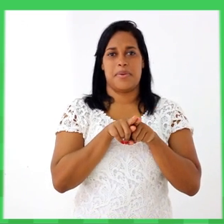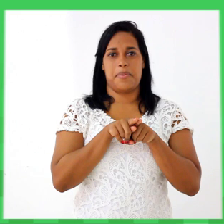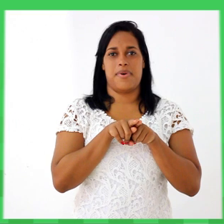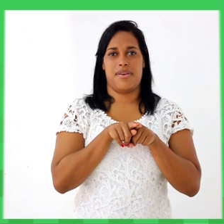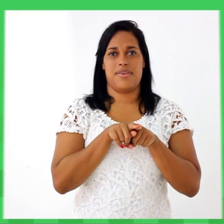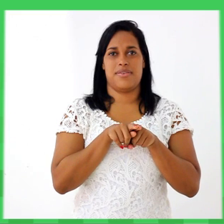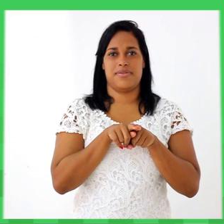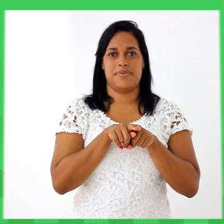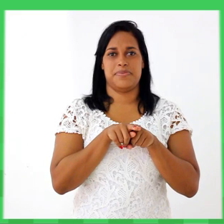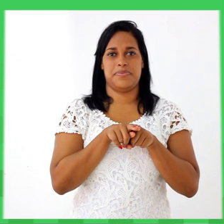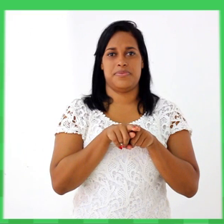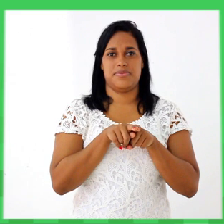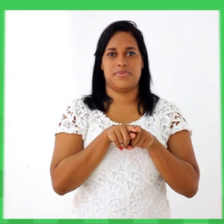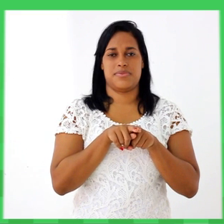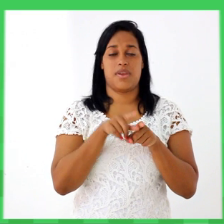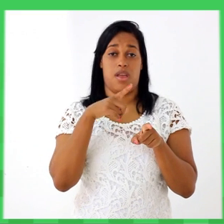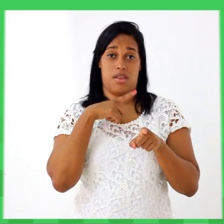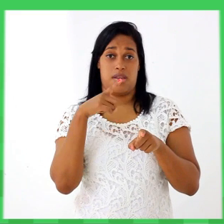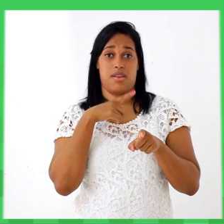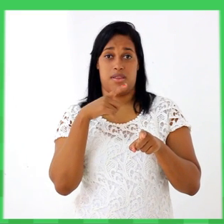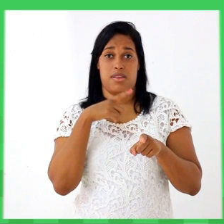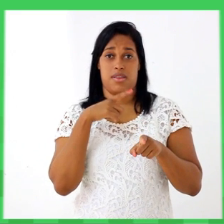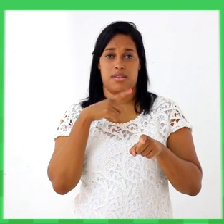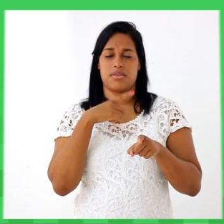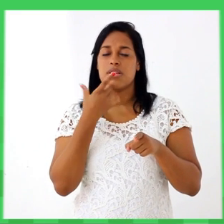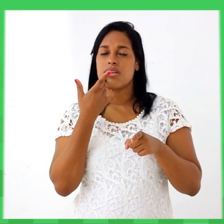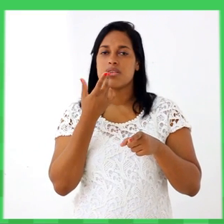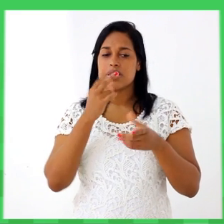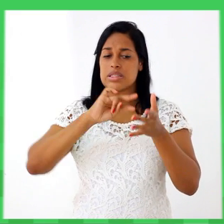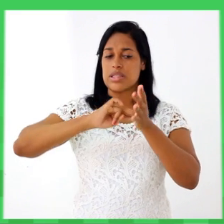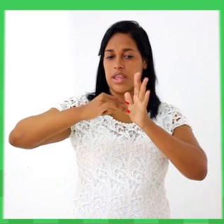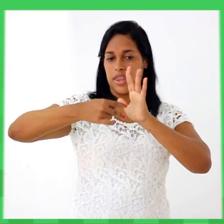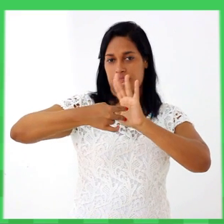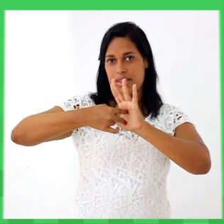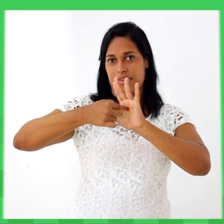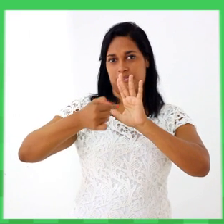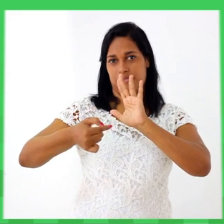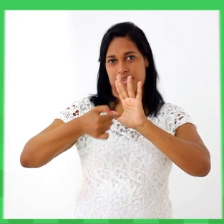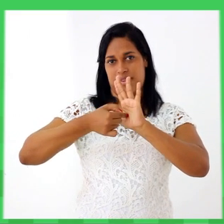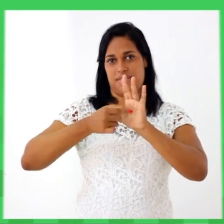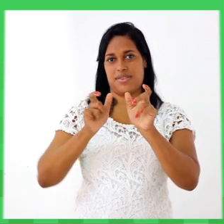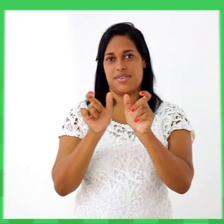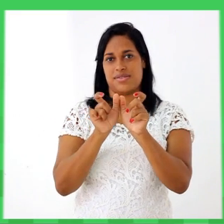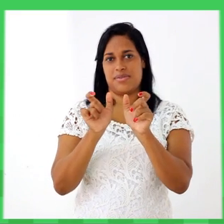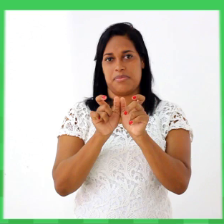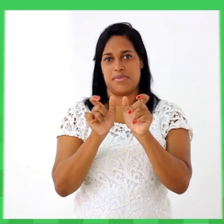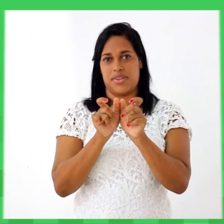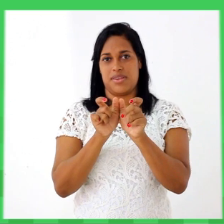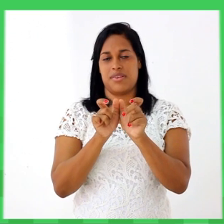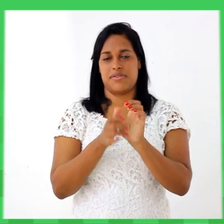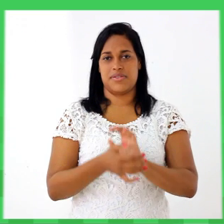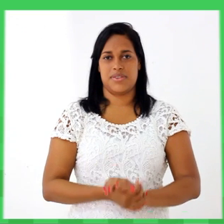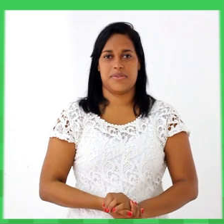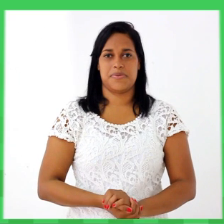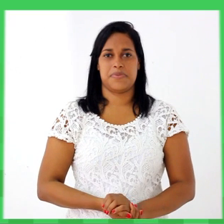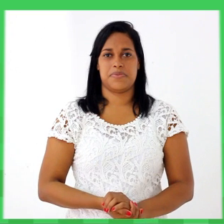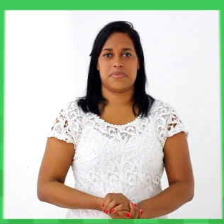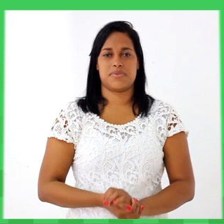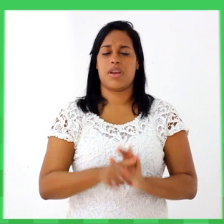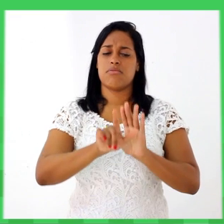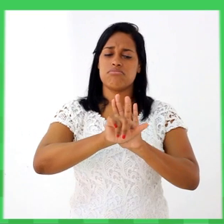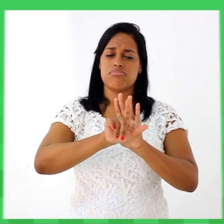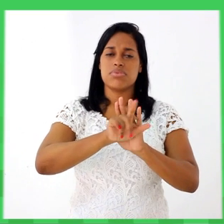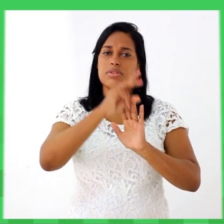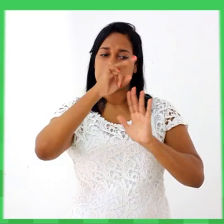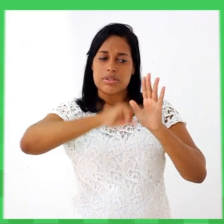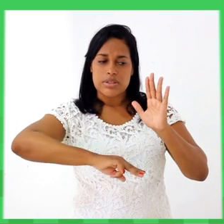seu critério. Apenas que tenha faça sentido essa palavra à medida que a gente vai ler e entender